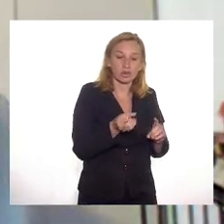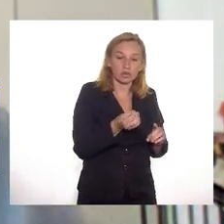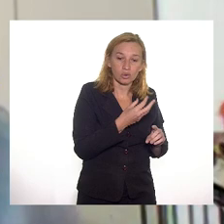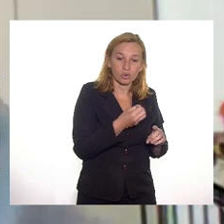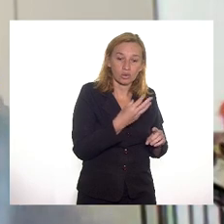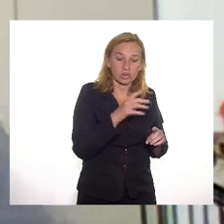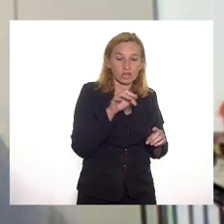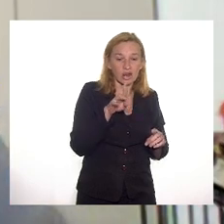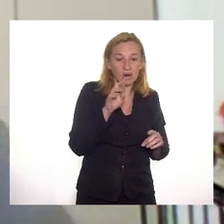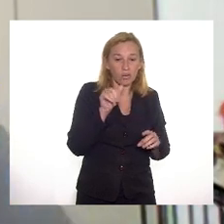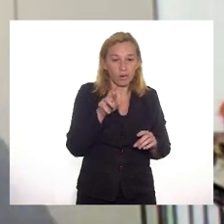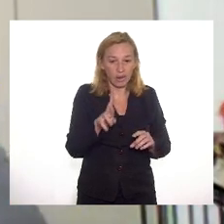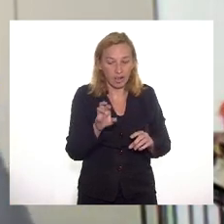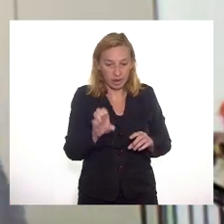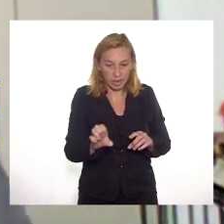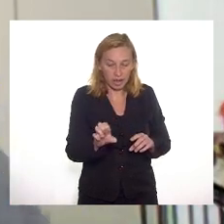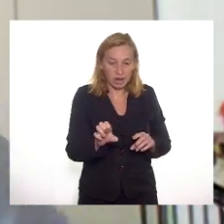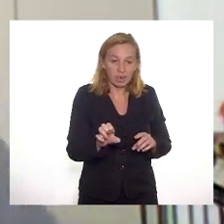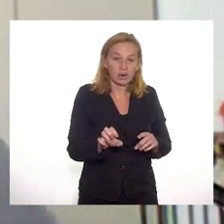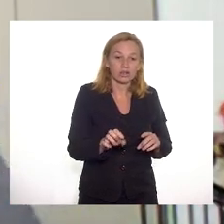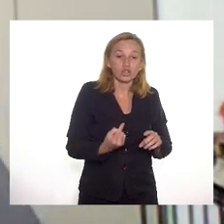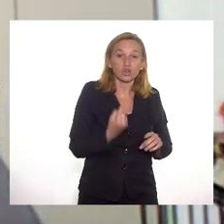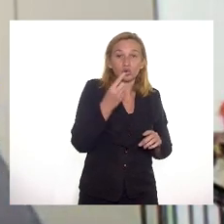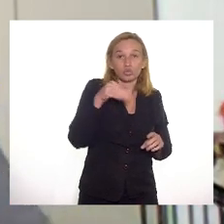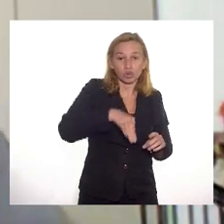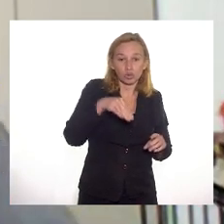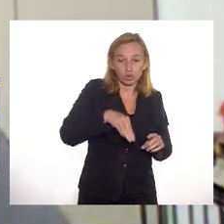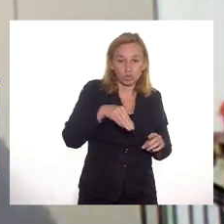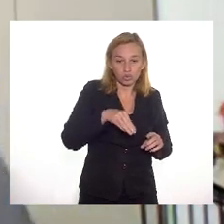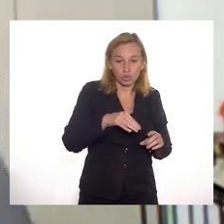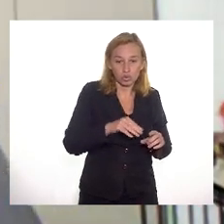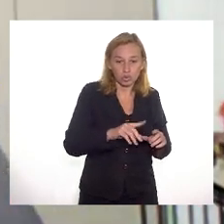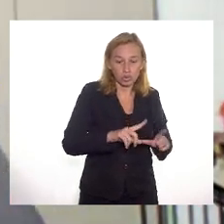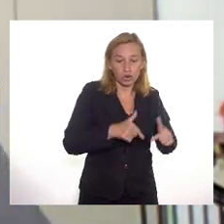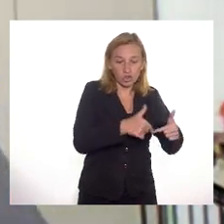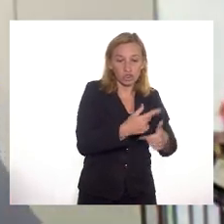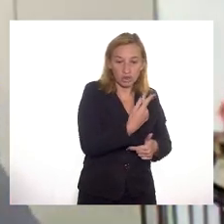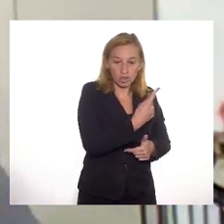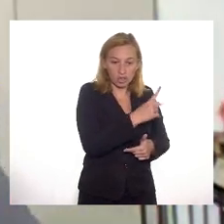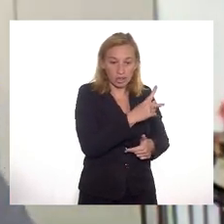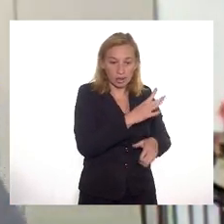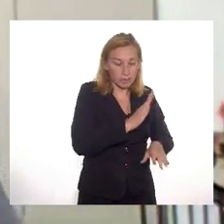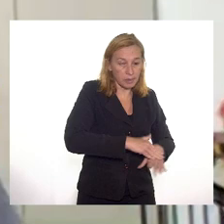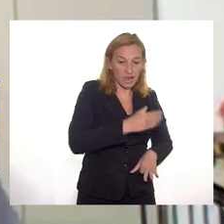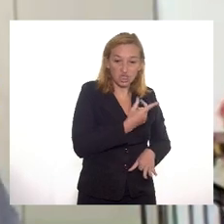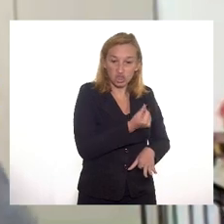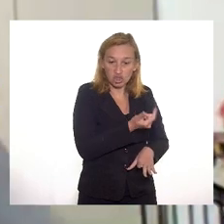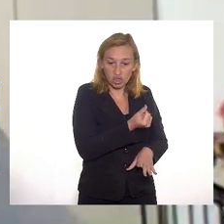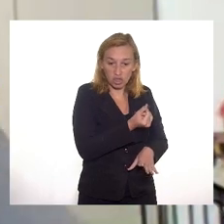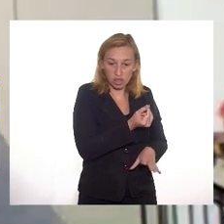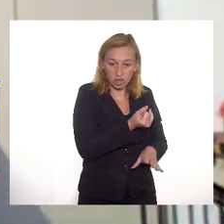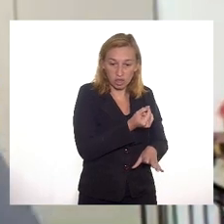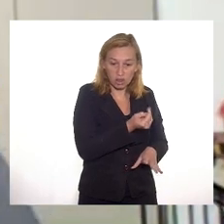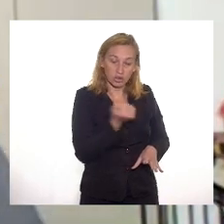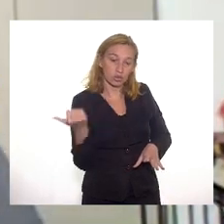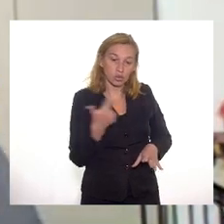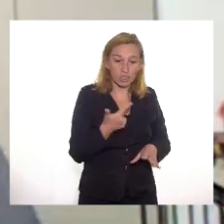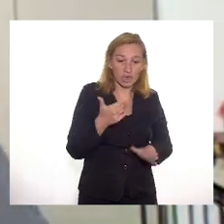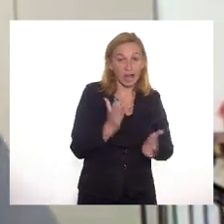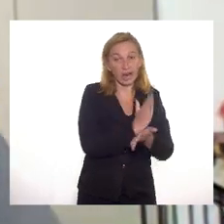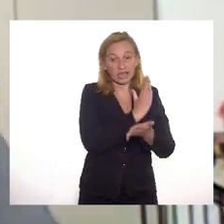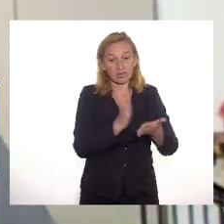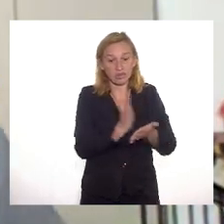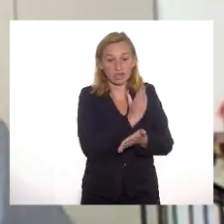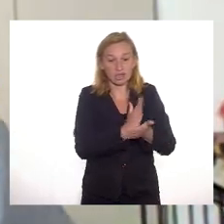em Delaware, geram, né, em um minuto, uma operação daquela gera mais ganhos do que, muitas vezes,